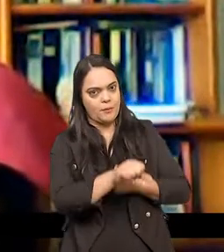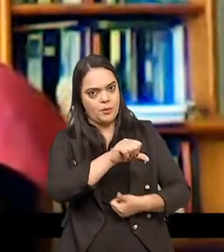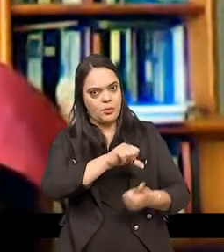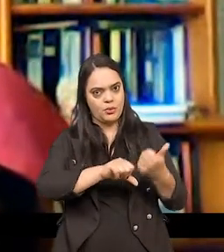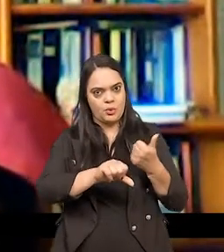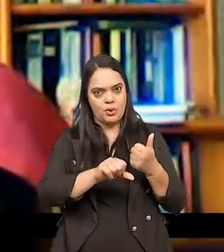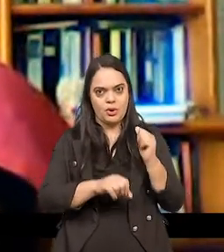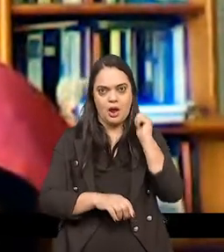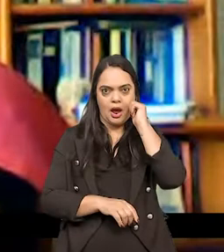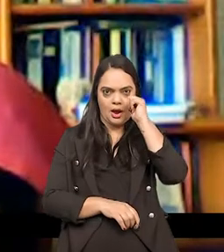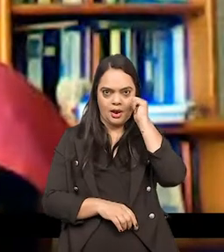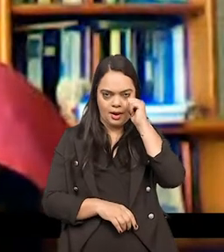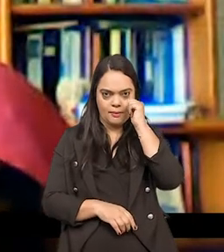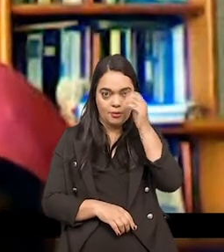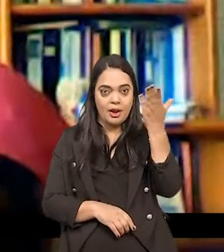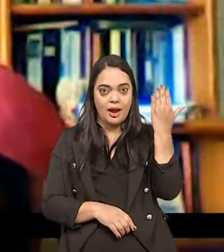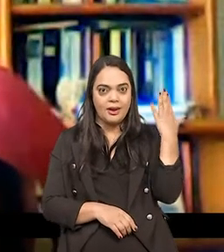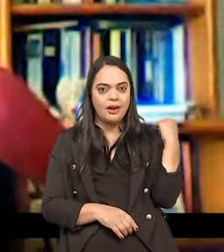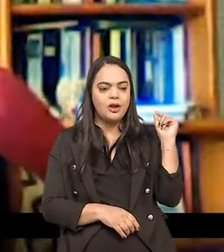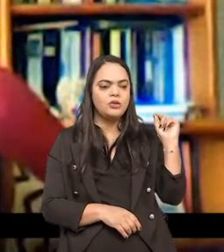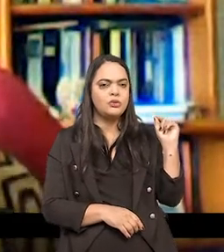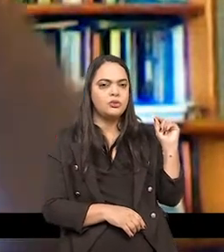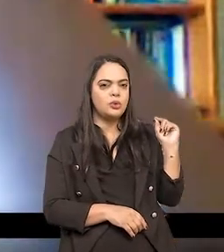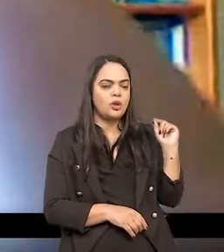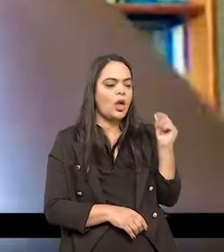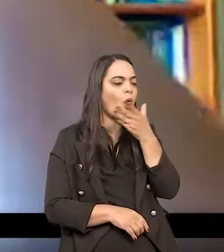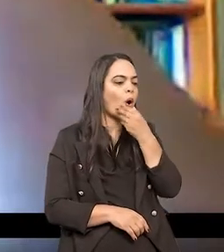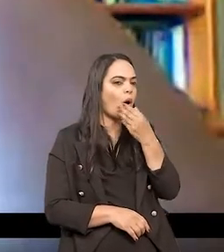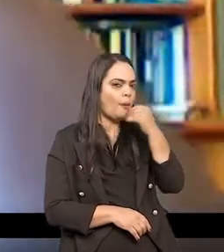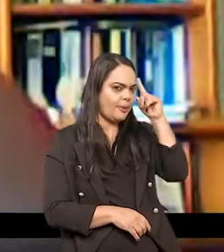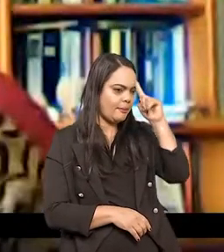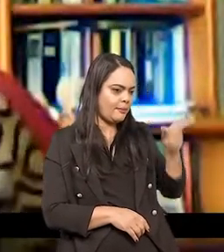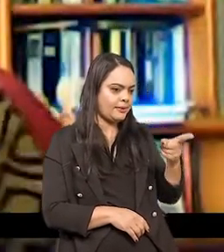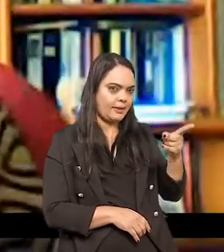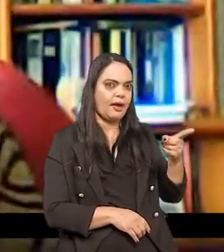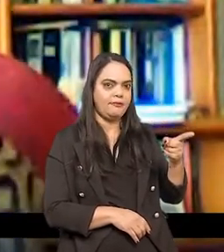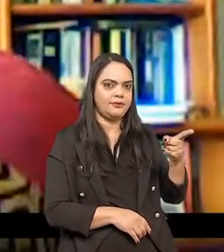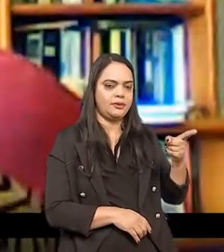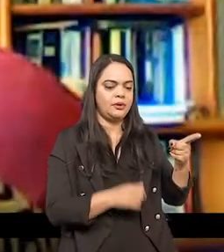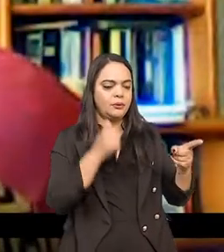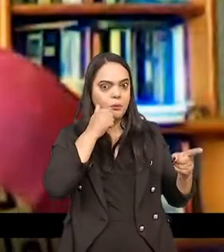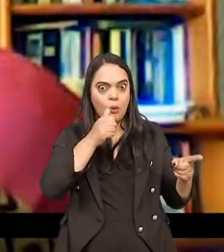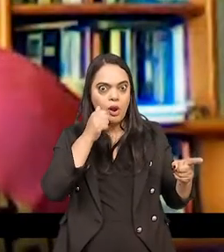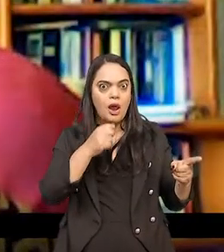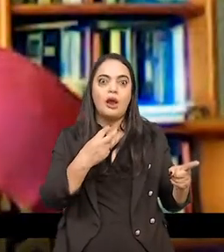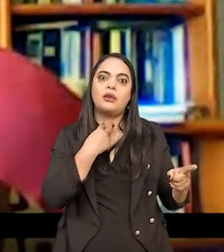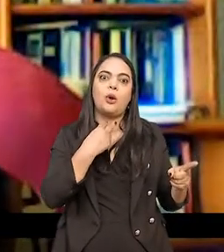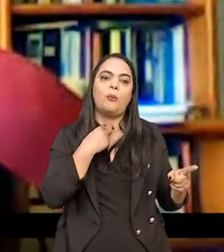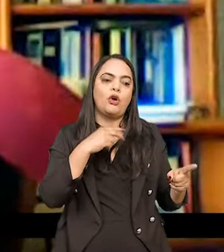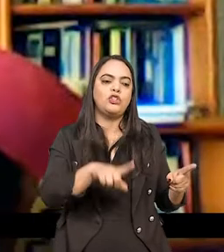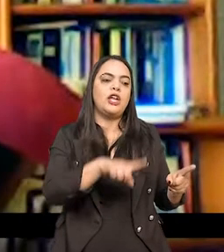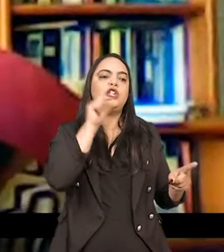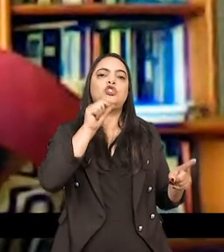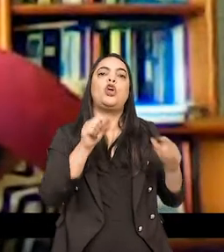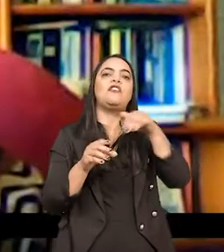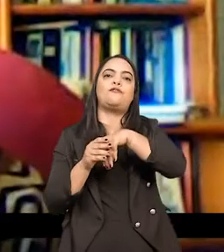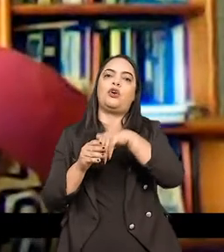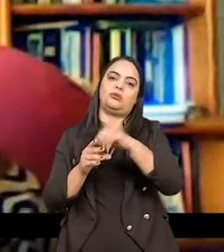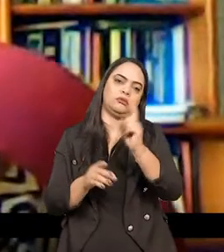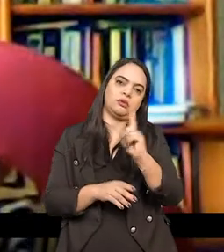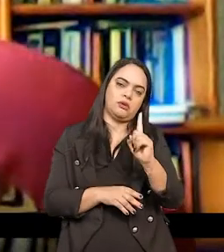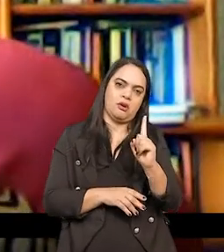pela mão do homem, né, gente? Eu, inclusive, fui criada assim. A mulher não tinha em casa uma... Ela não